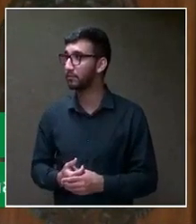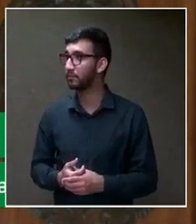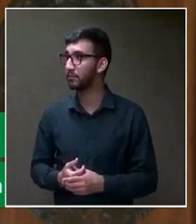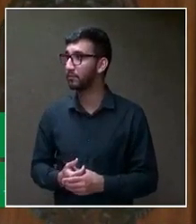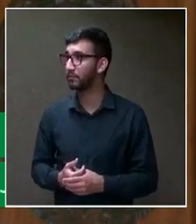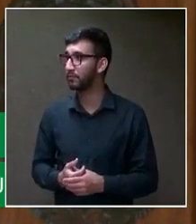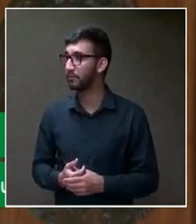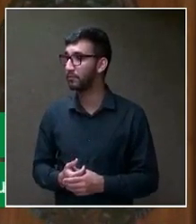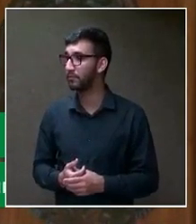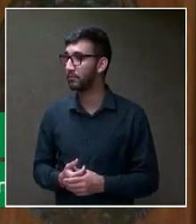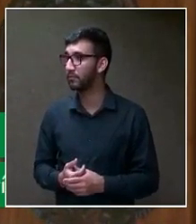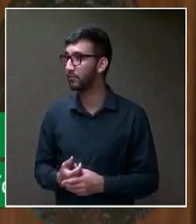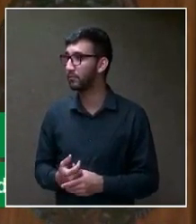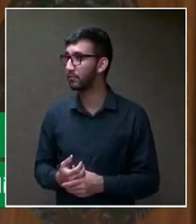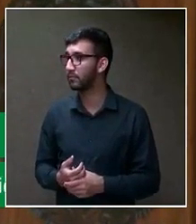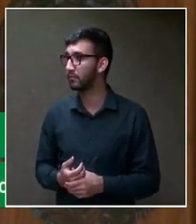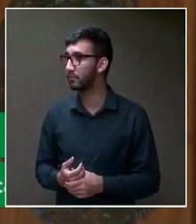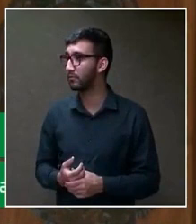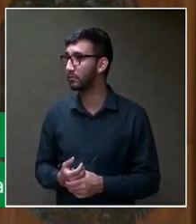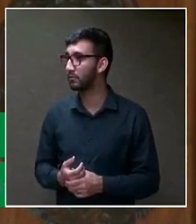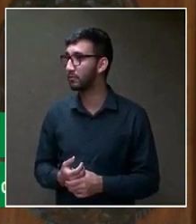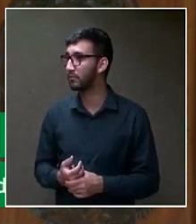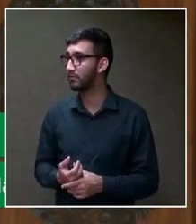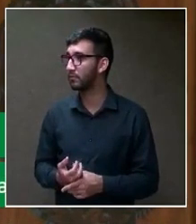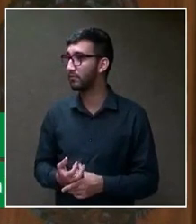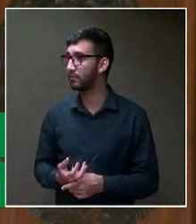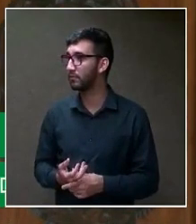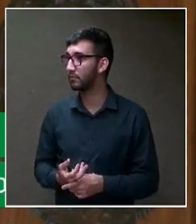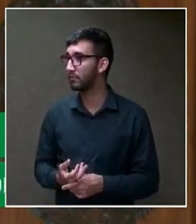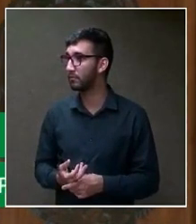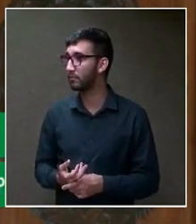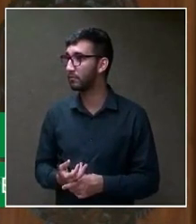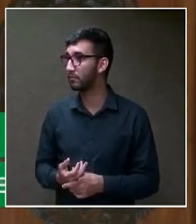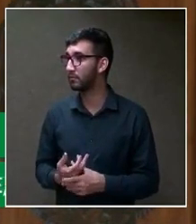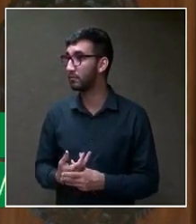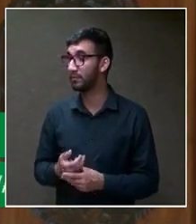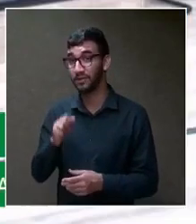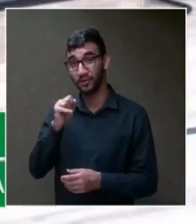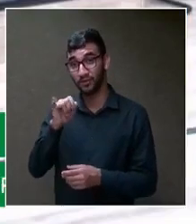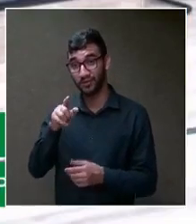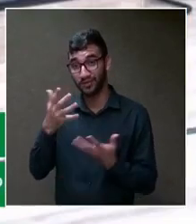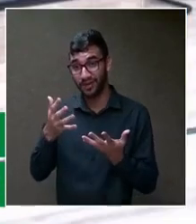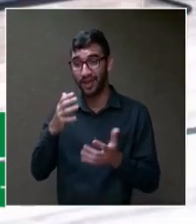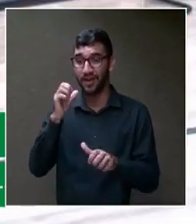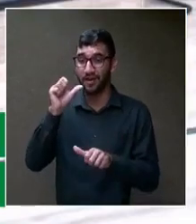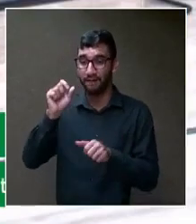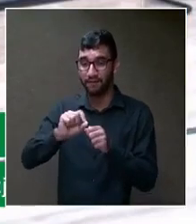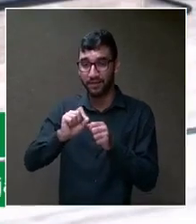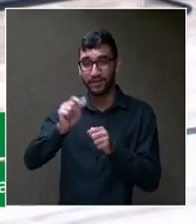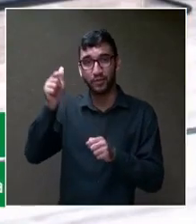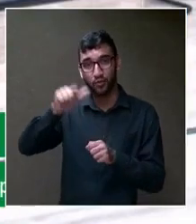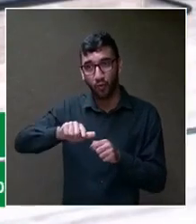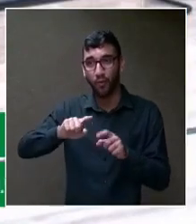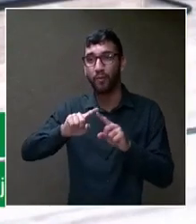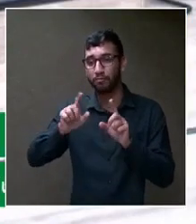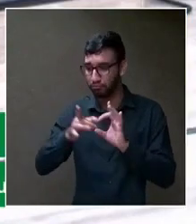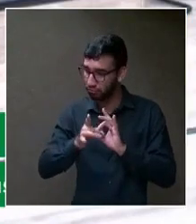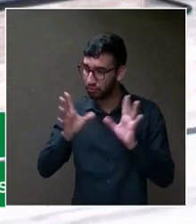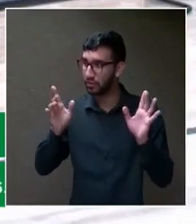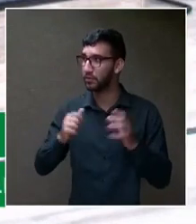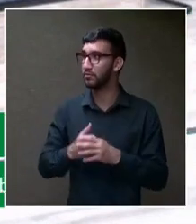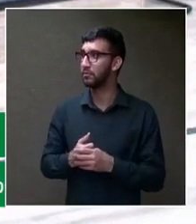só... Posso só explicar a minha intenção? Qual era? Não, o senhor quiser reformular a sua pergunta, o senhor fique à